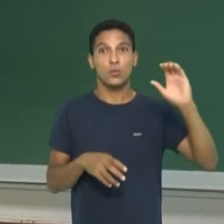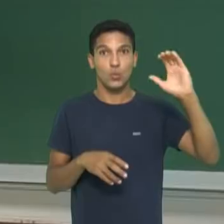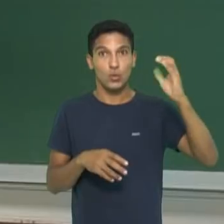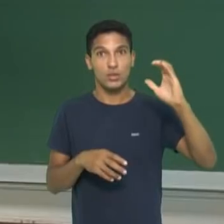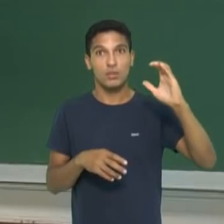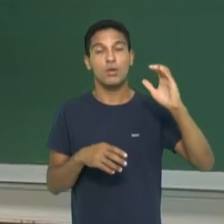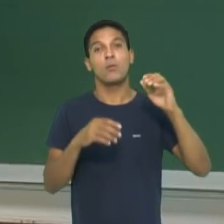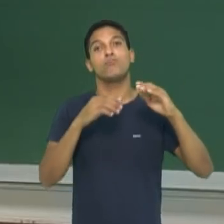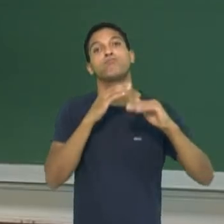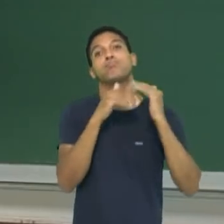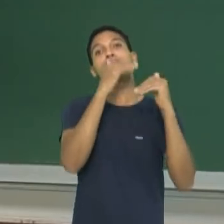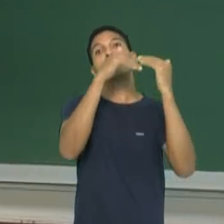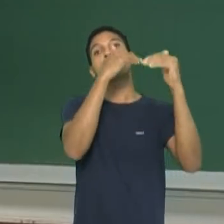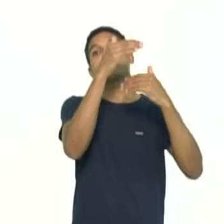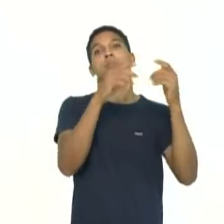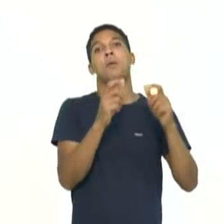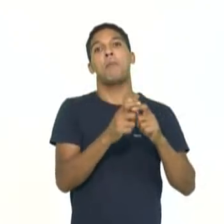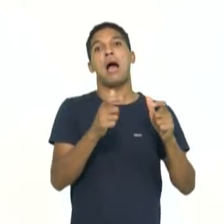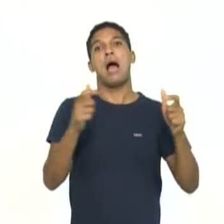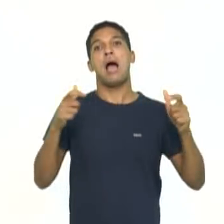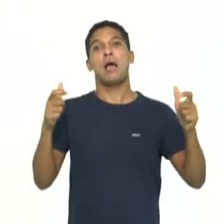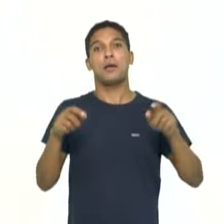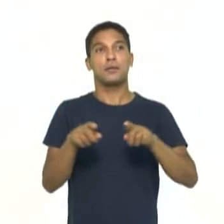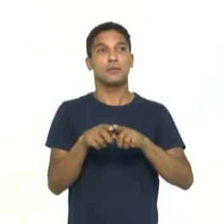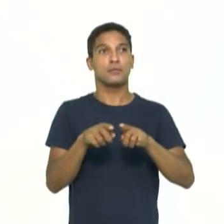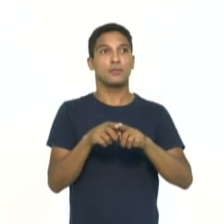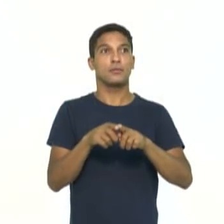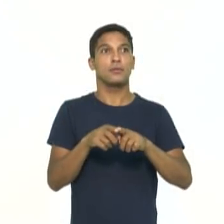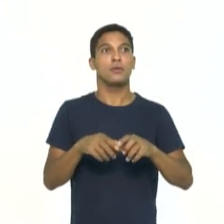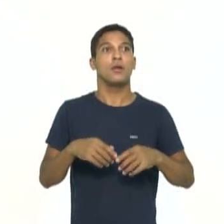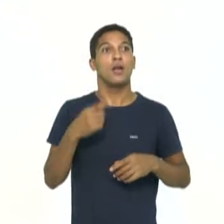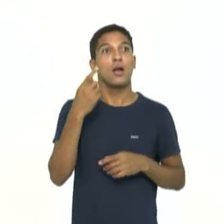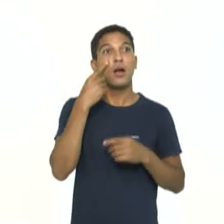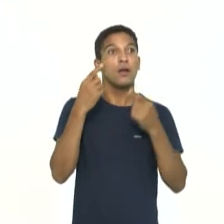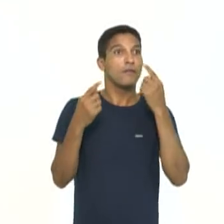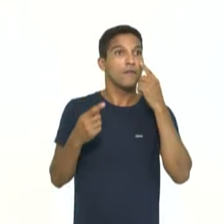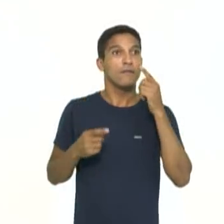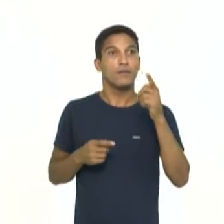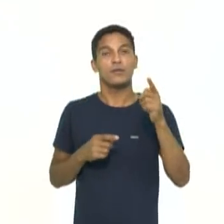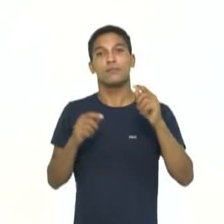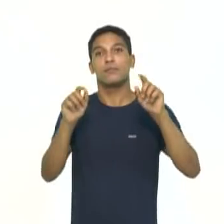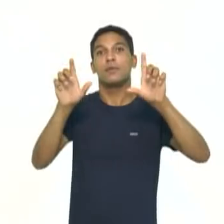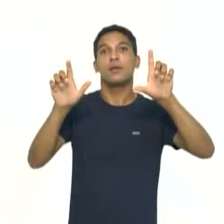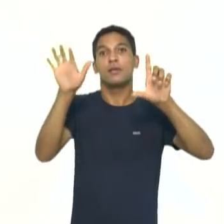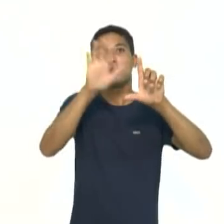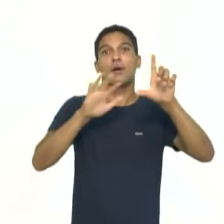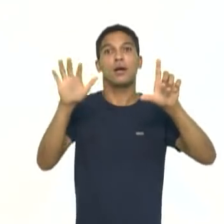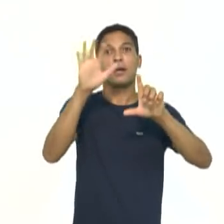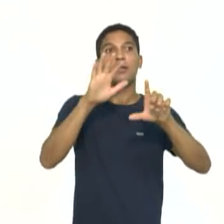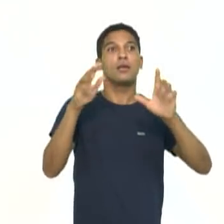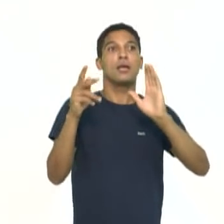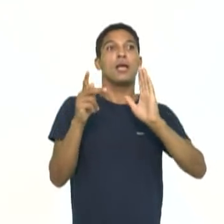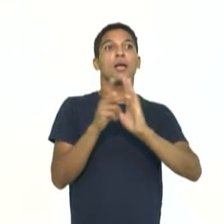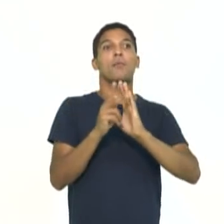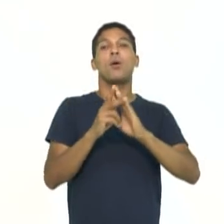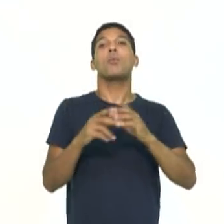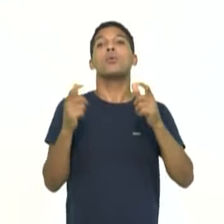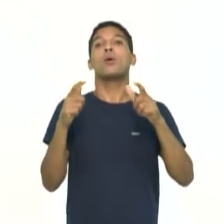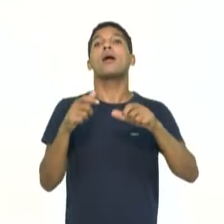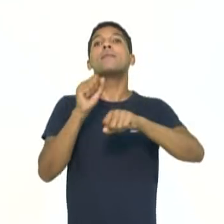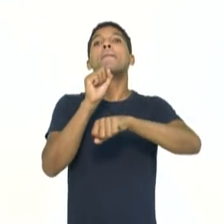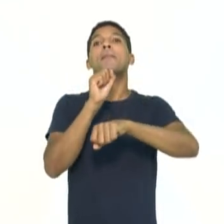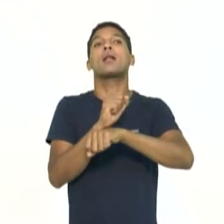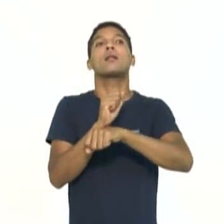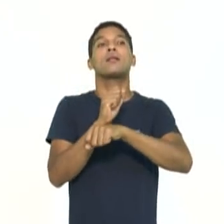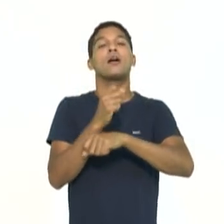também. Então, olhe lá, ó, este é um acampamento tropeiro. Como nós já sabemos, desde lá